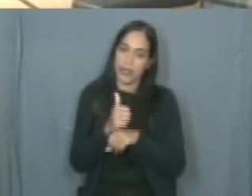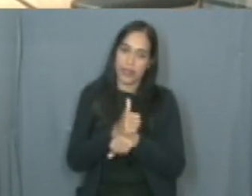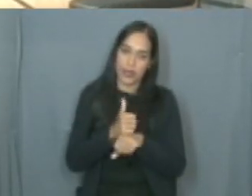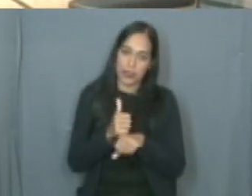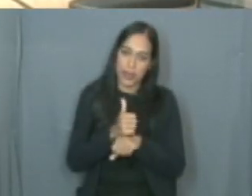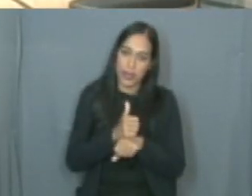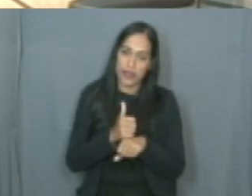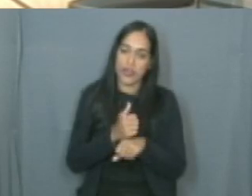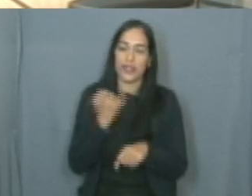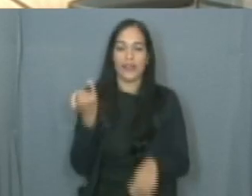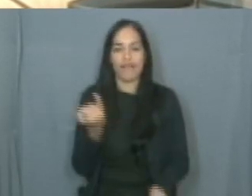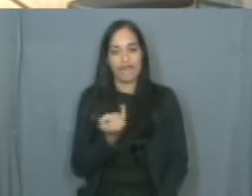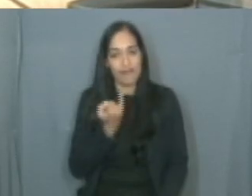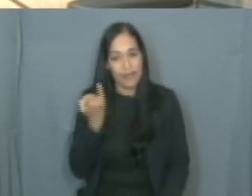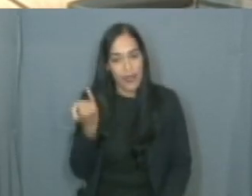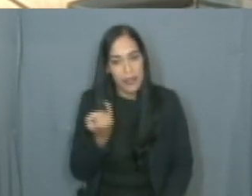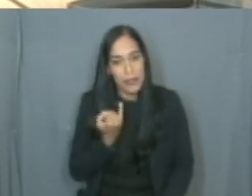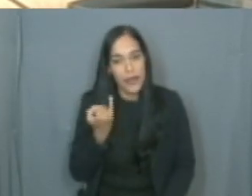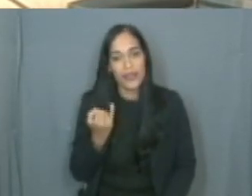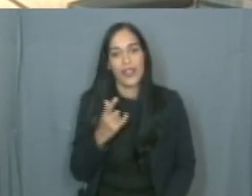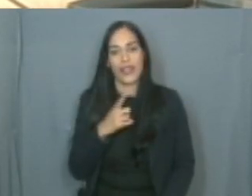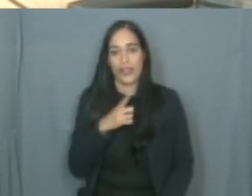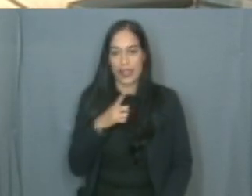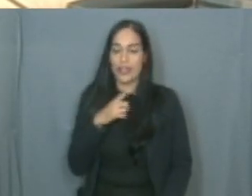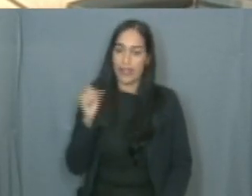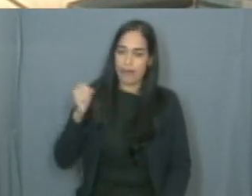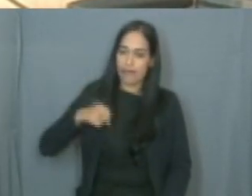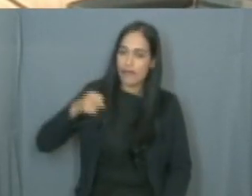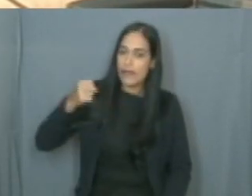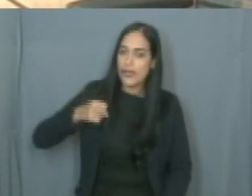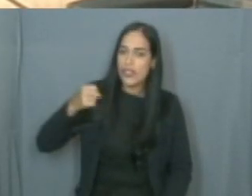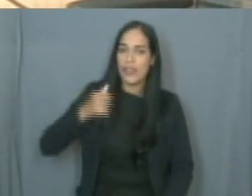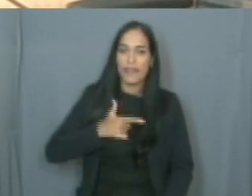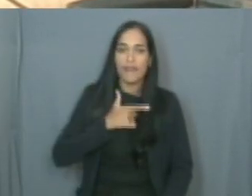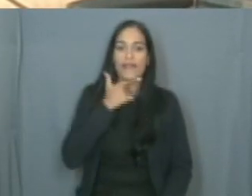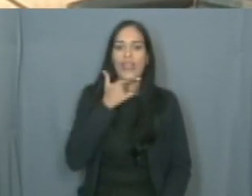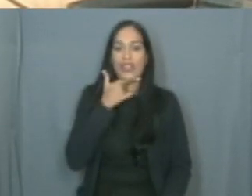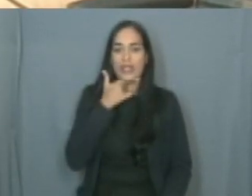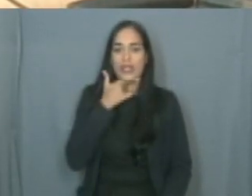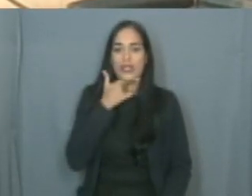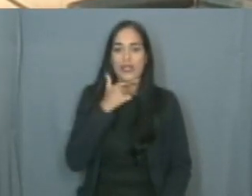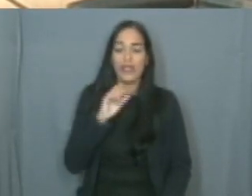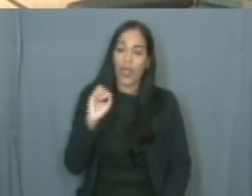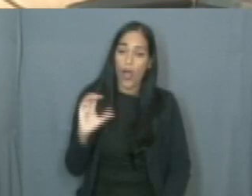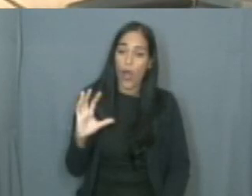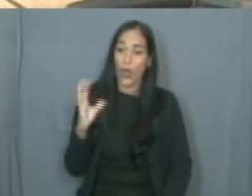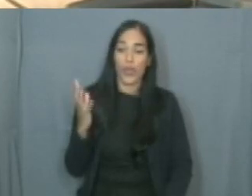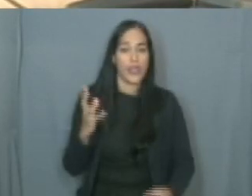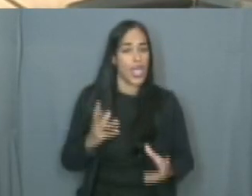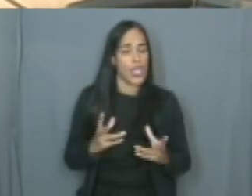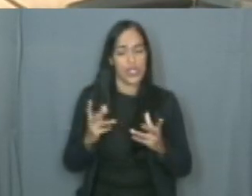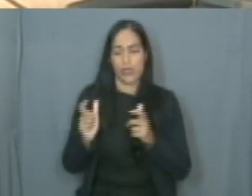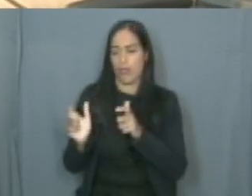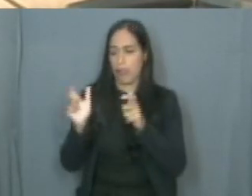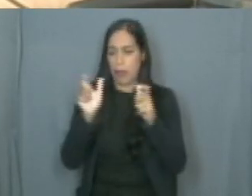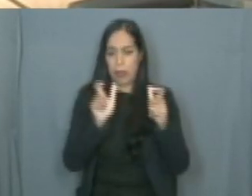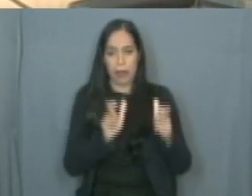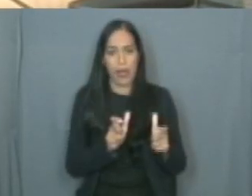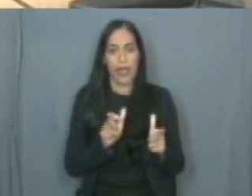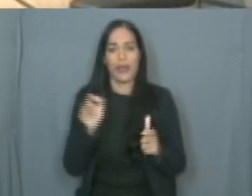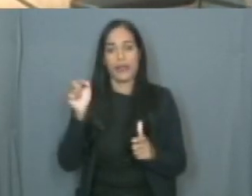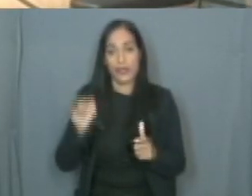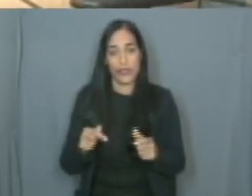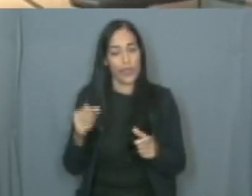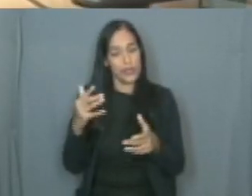É importante a gente fazer o registro que existe uma vacância, e essa vacância acontece em todas as regiões aqui do